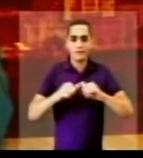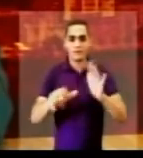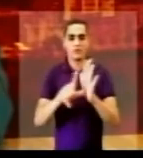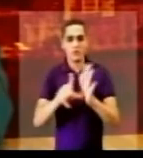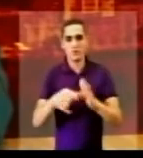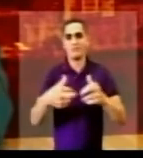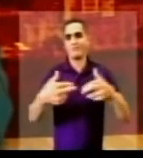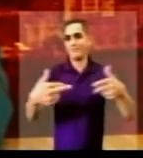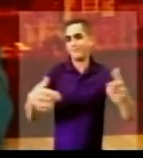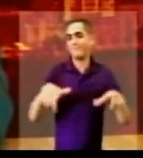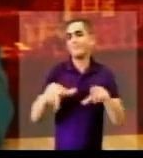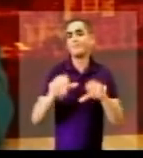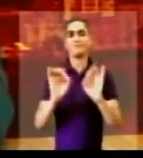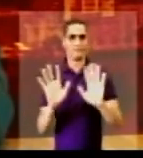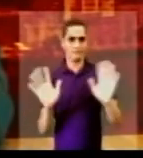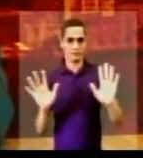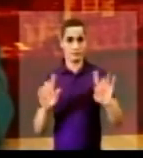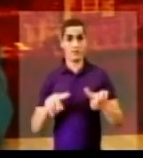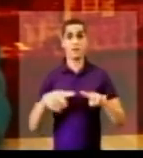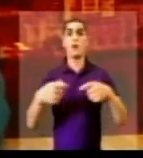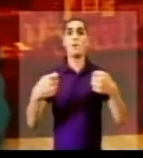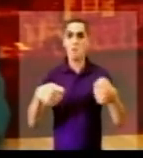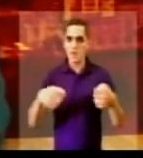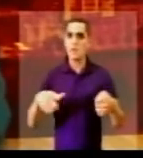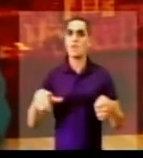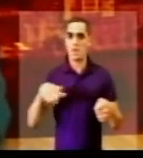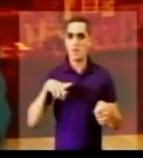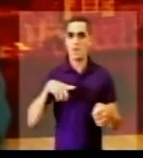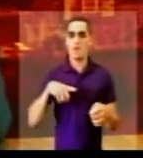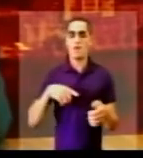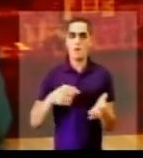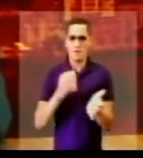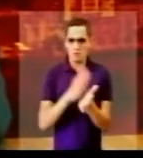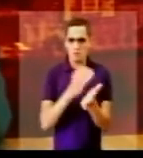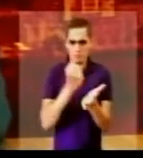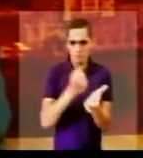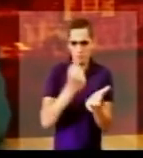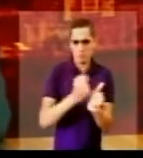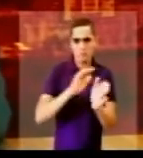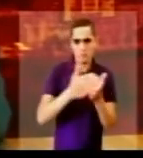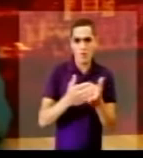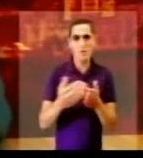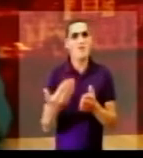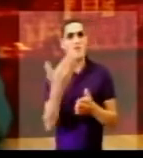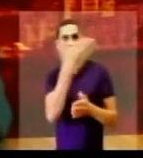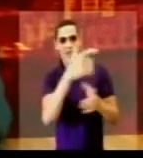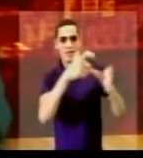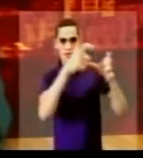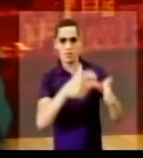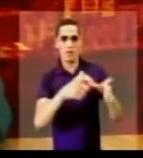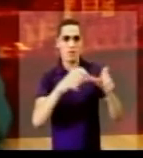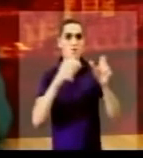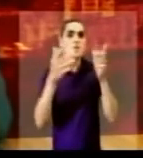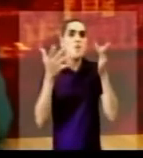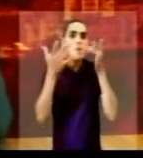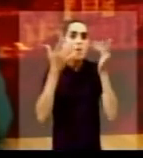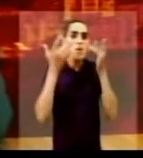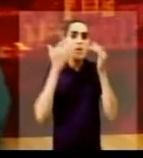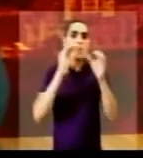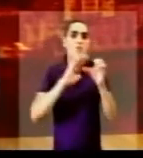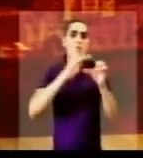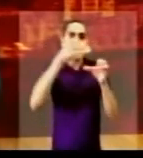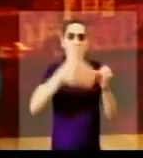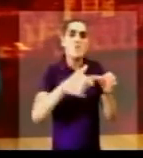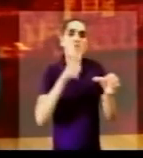E foram lá na SWIFT vários trabalhadores que tinham o título